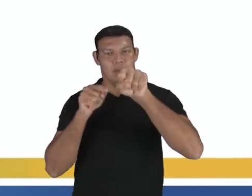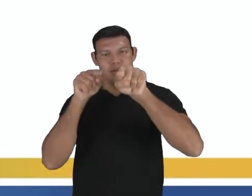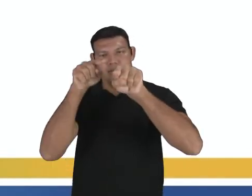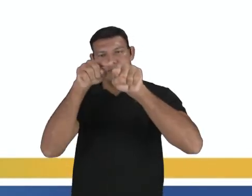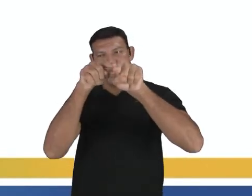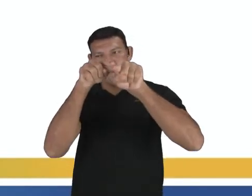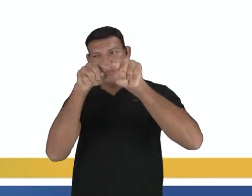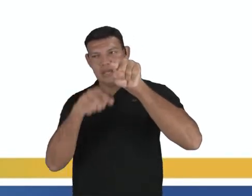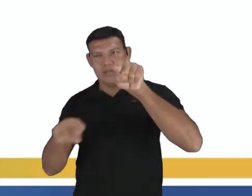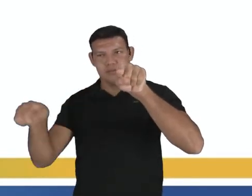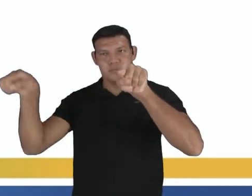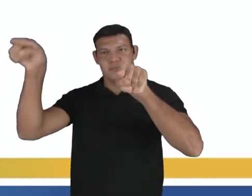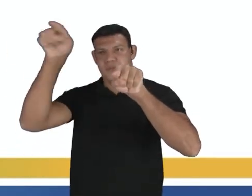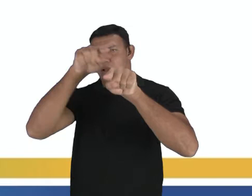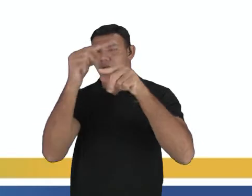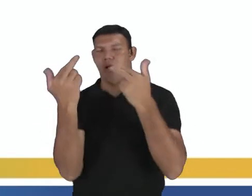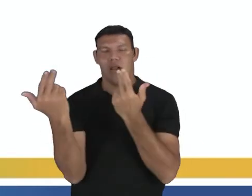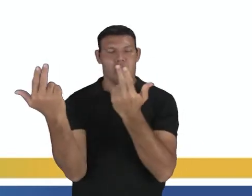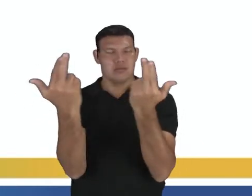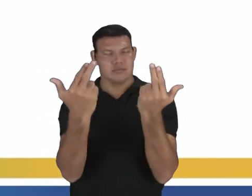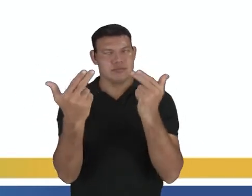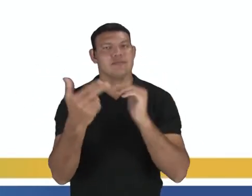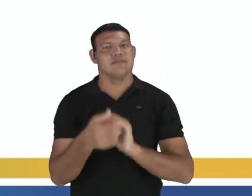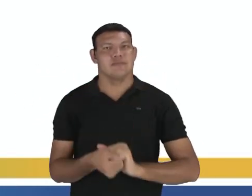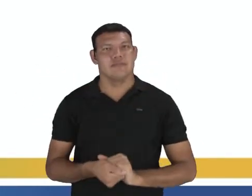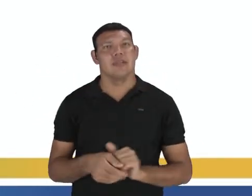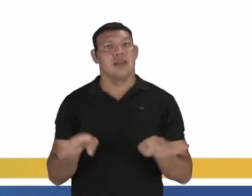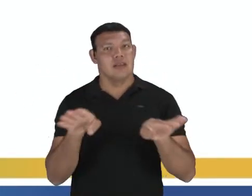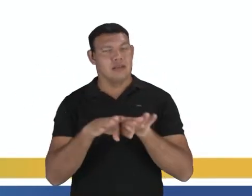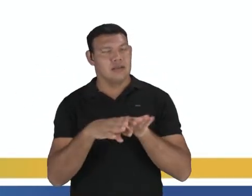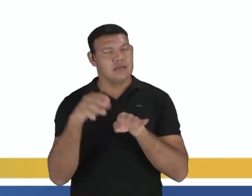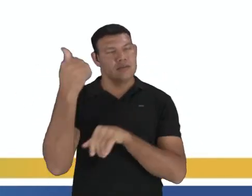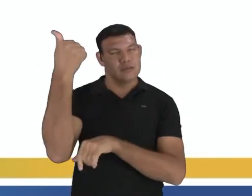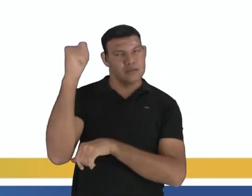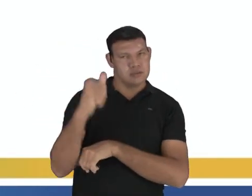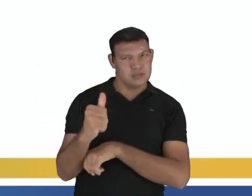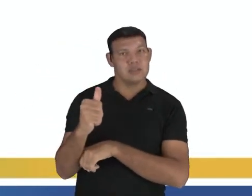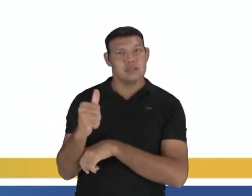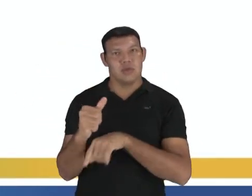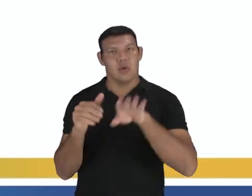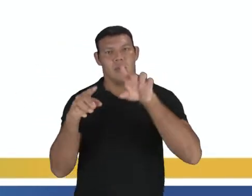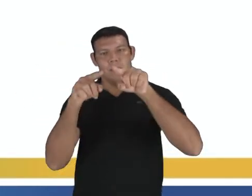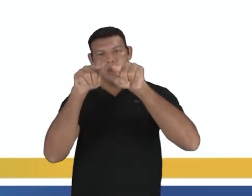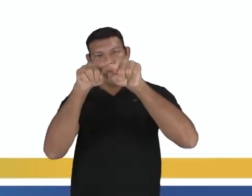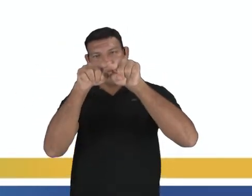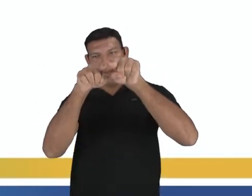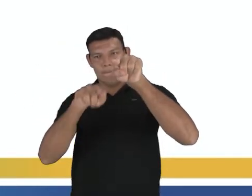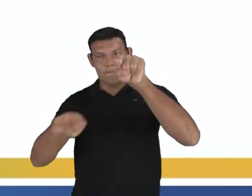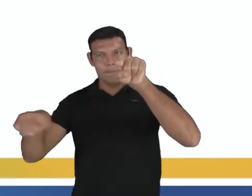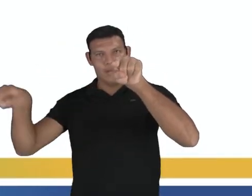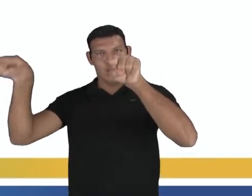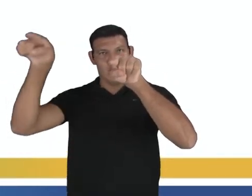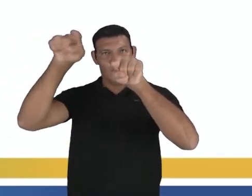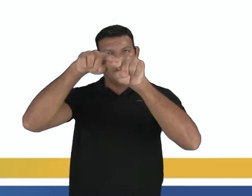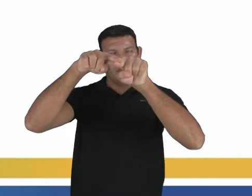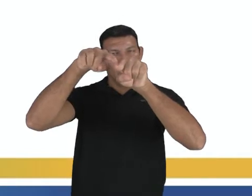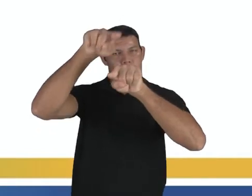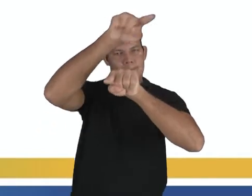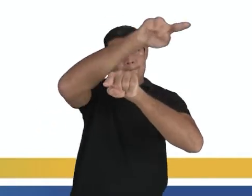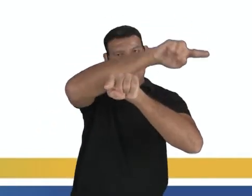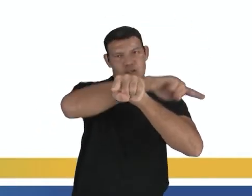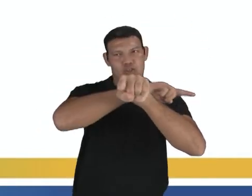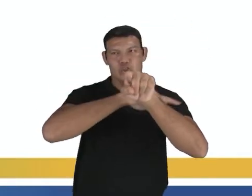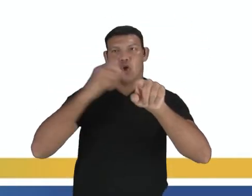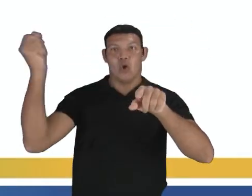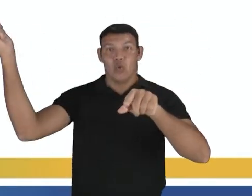vai obter o mesmo valor, esse raio é o mesmo. O que a gente analisa é que na elipse a gente vai ter dois focos, o Sol ele vai dizer que